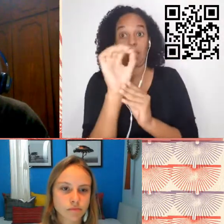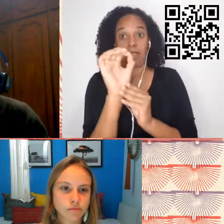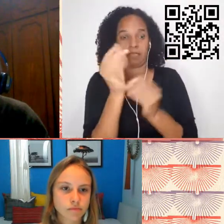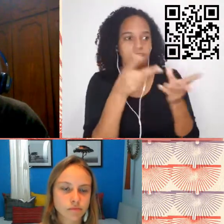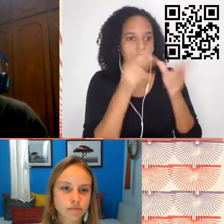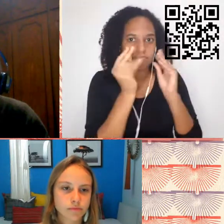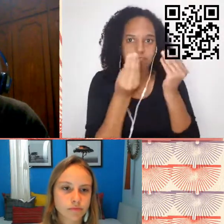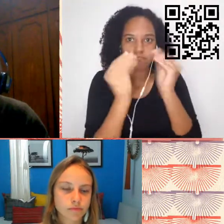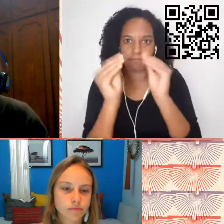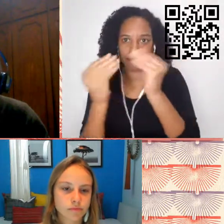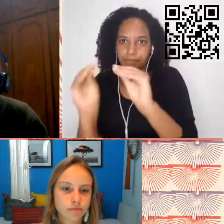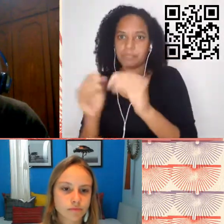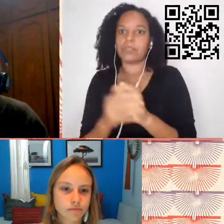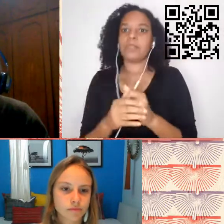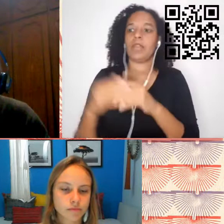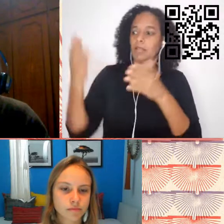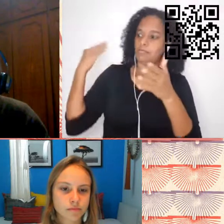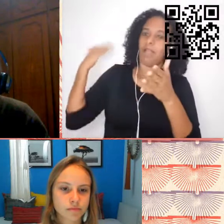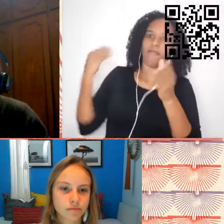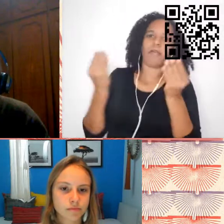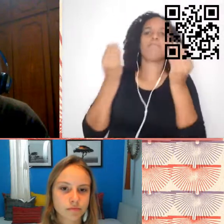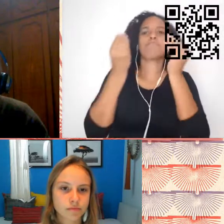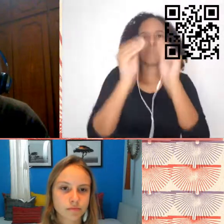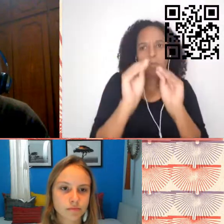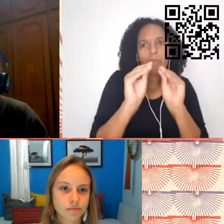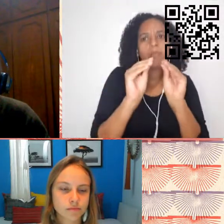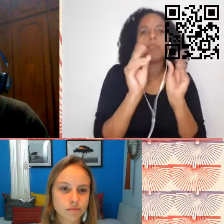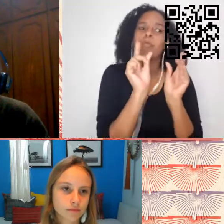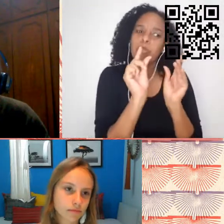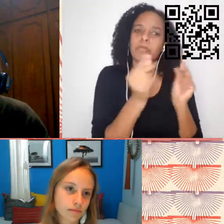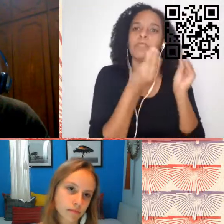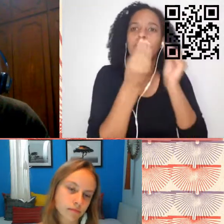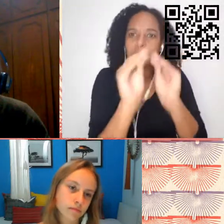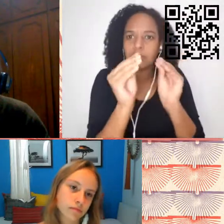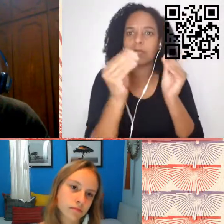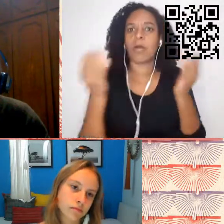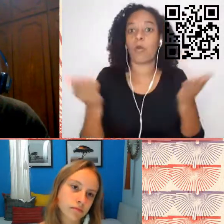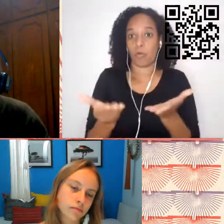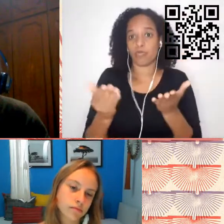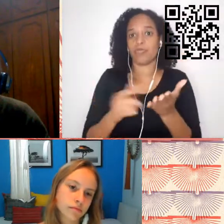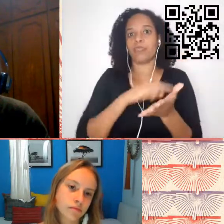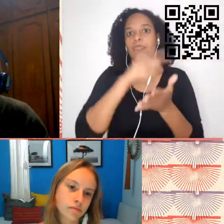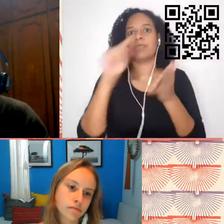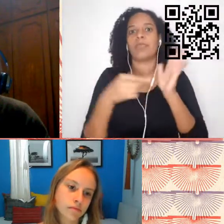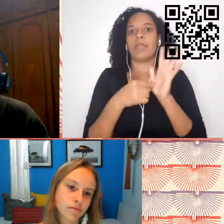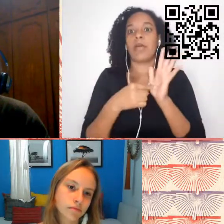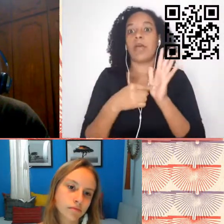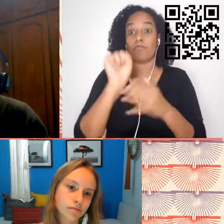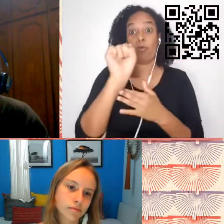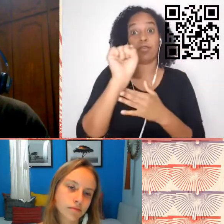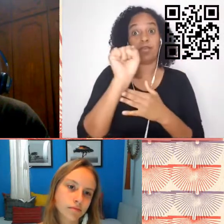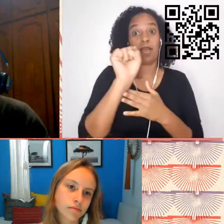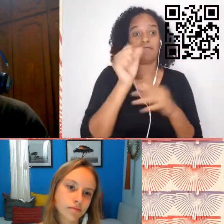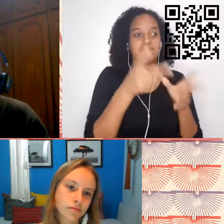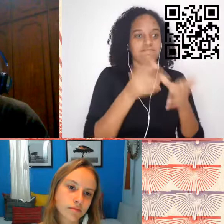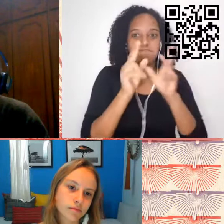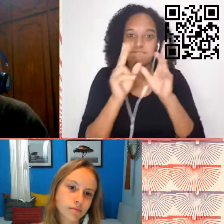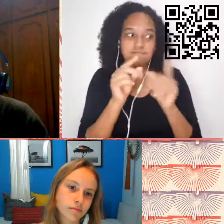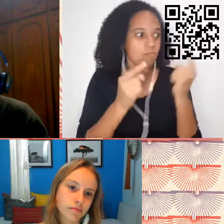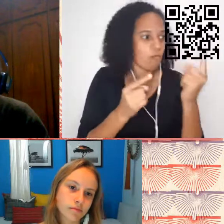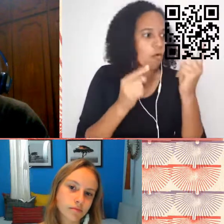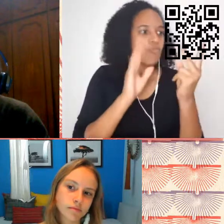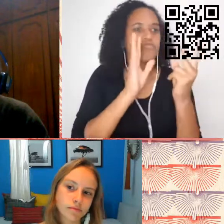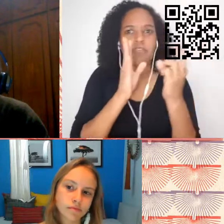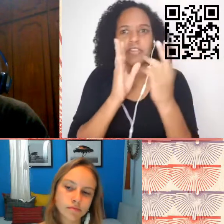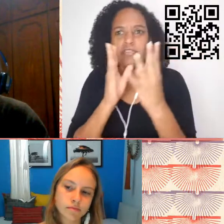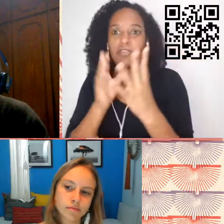passar, a gente veio já passando ao longo da semana, hoje a gente vai passar o oitavo vídeo, no comecinho